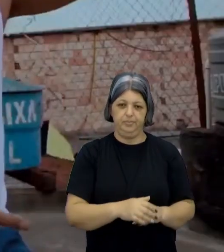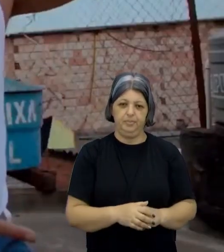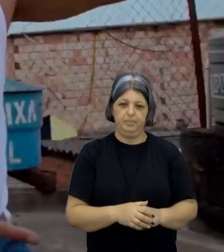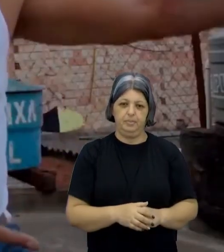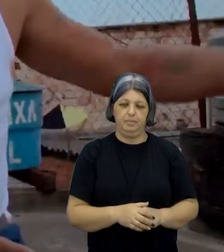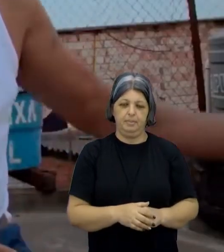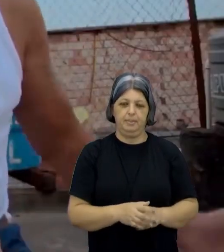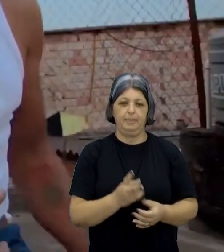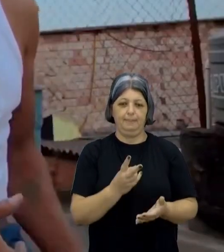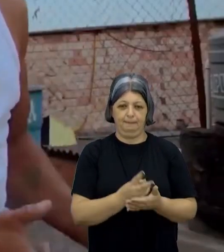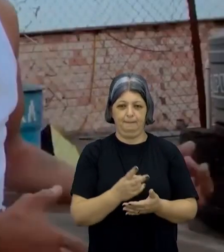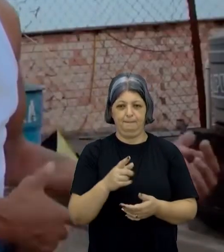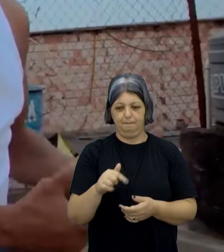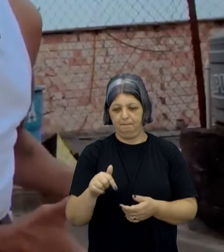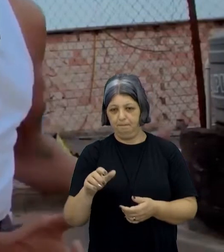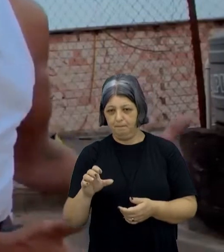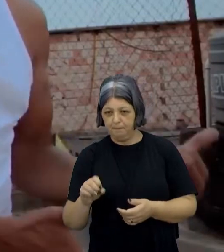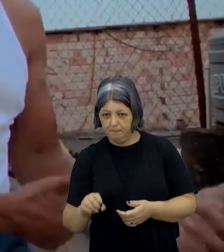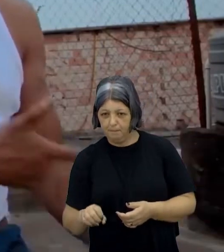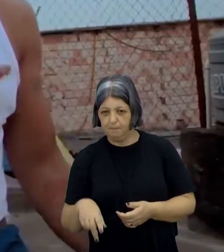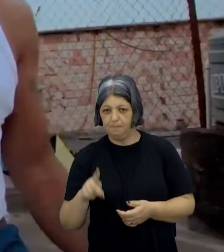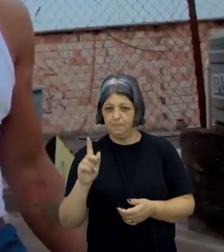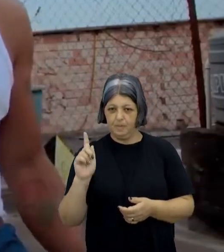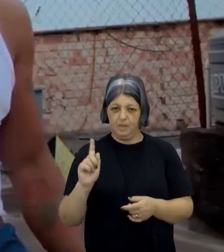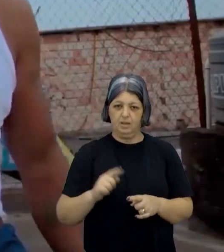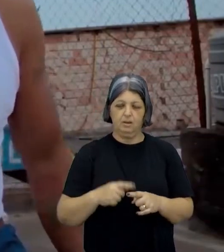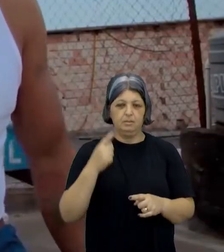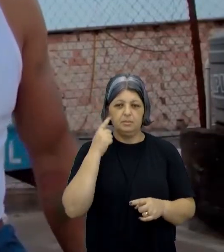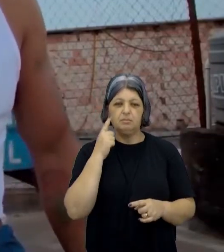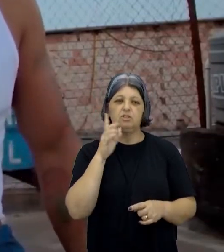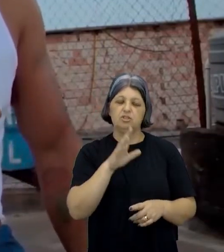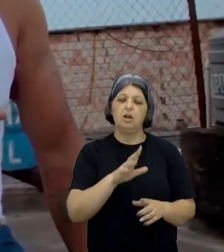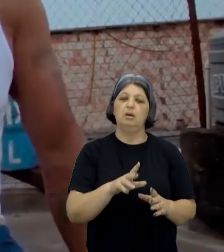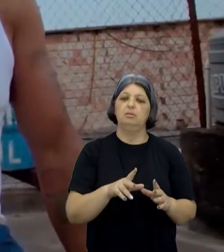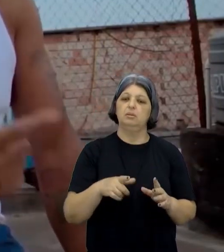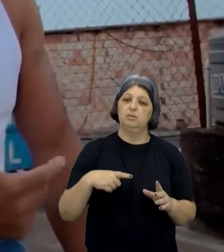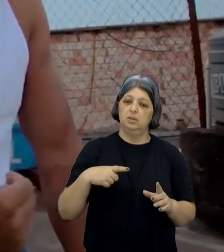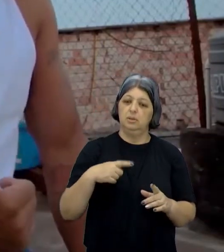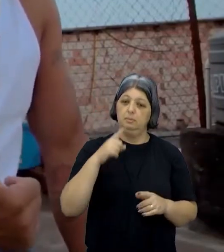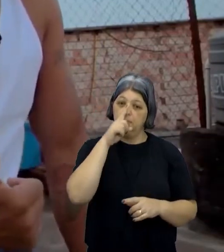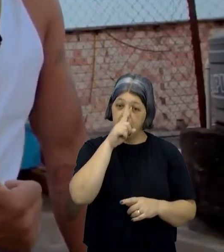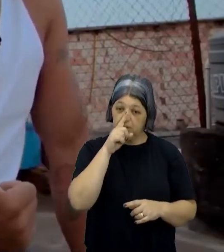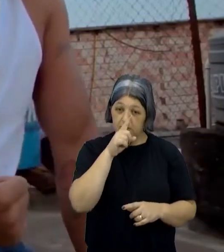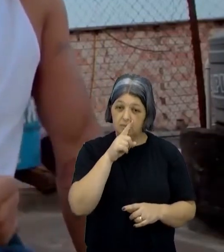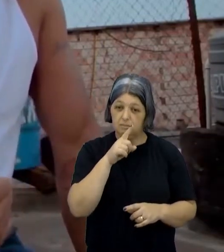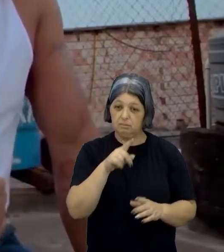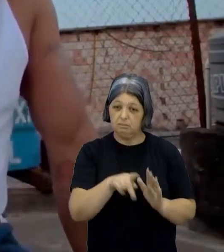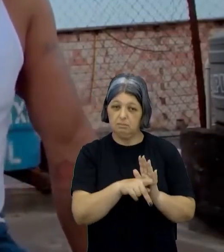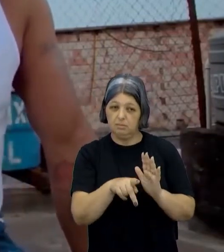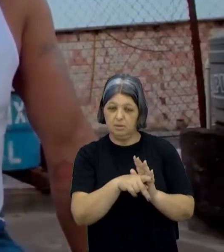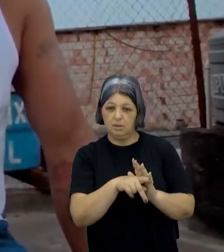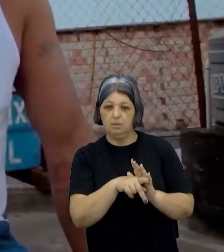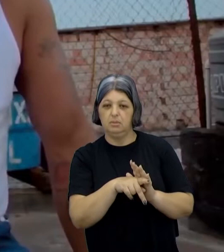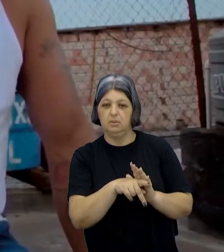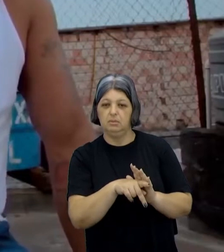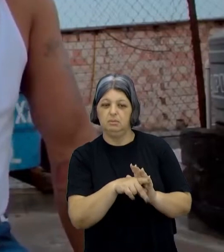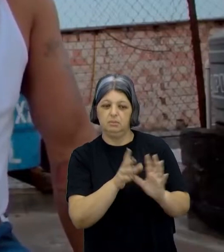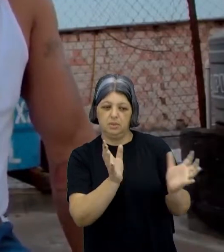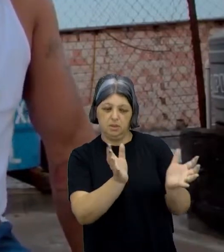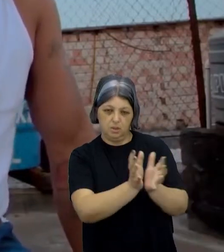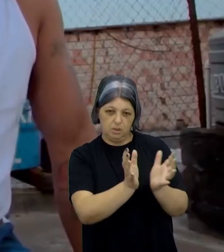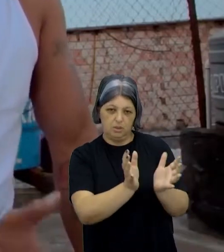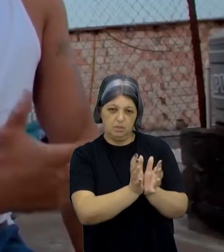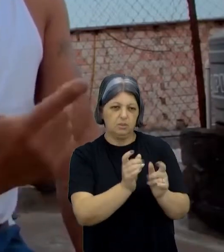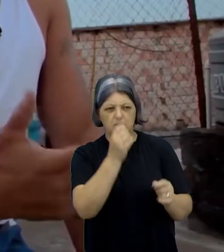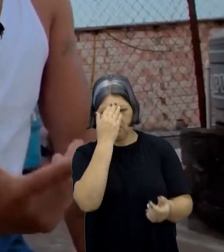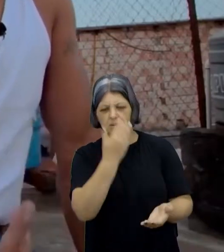quilos, não tinha dinheiro para pegar o ônibus e já ameaçava o sistema. E o sistema acreditou. Entendeu? O